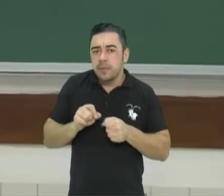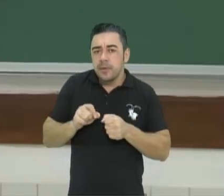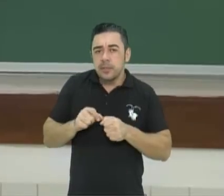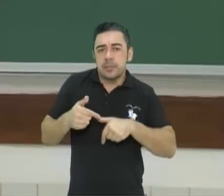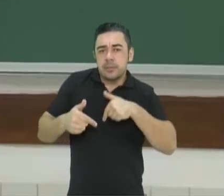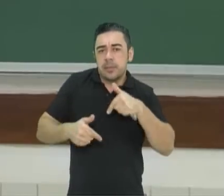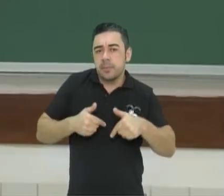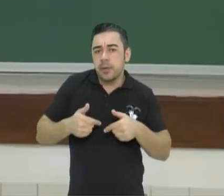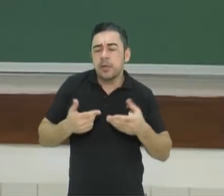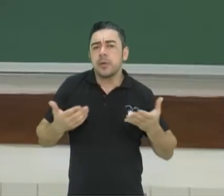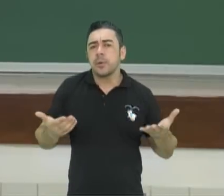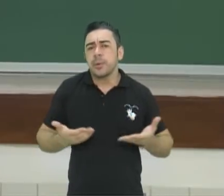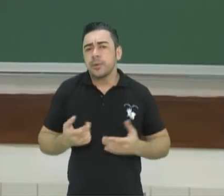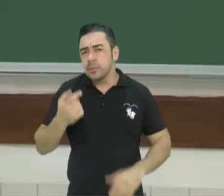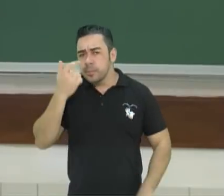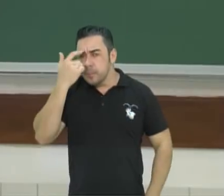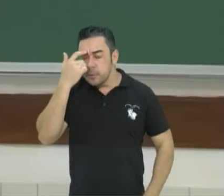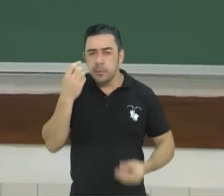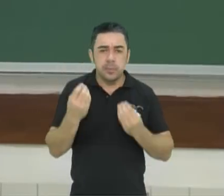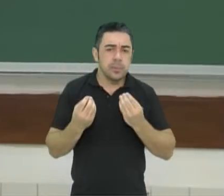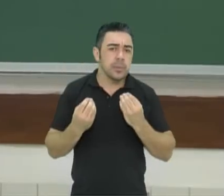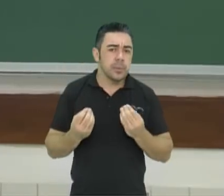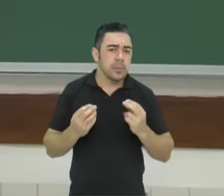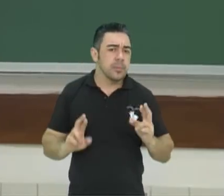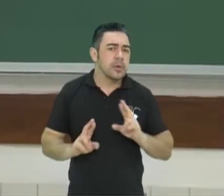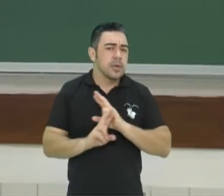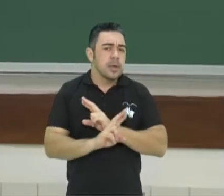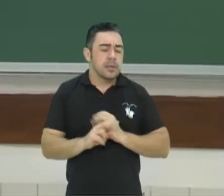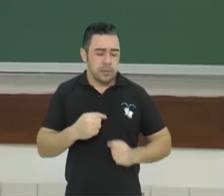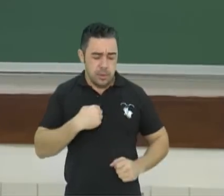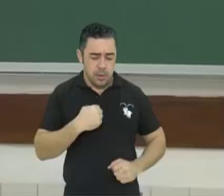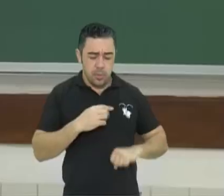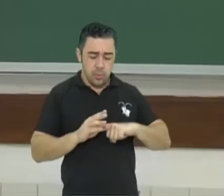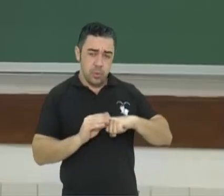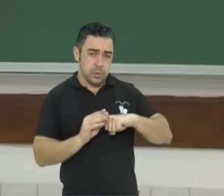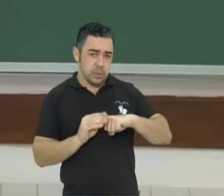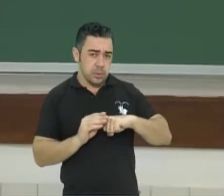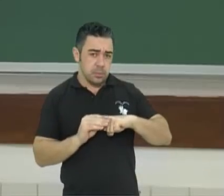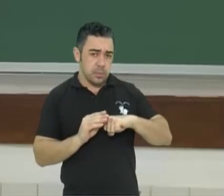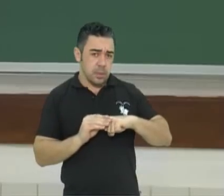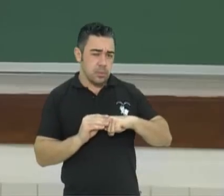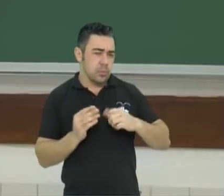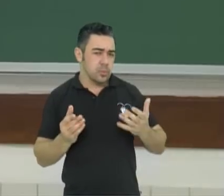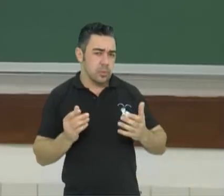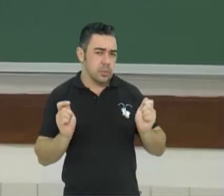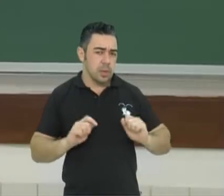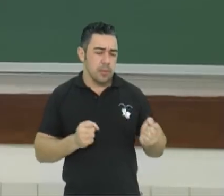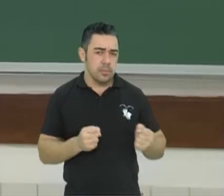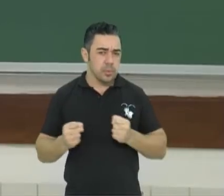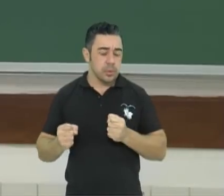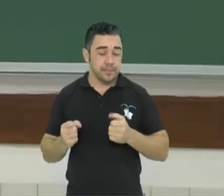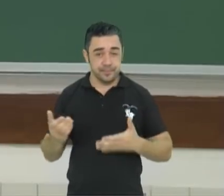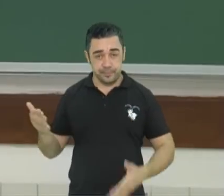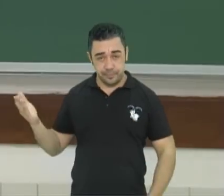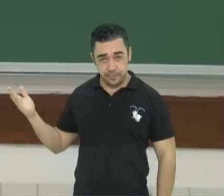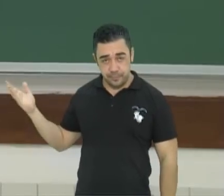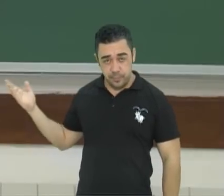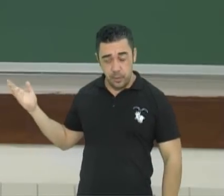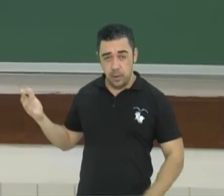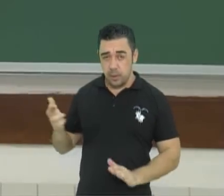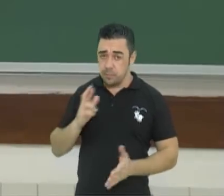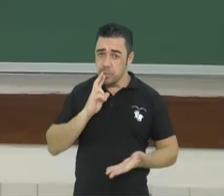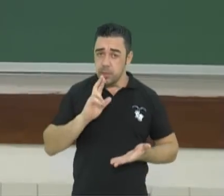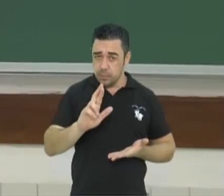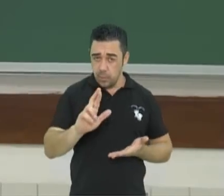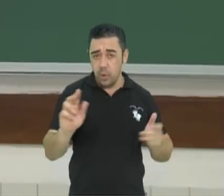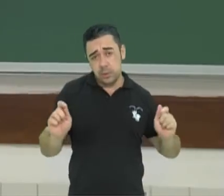hoje, né, como eu posso estabelecer essa relação de conhecimento científico e poder? Então o professor trouxe aqui para vocês uma